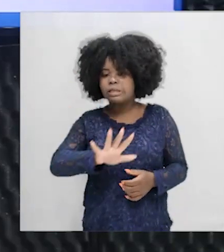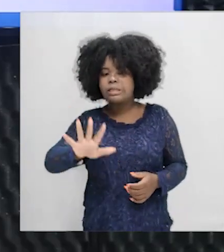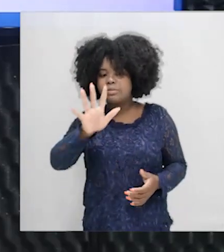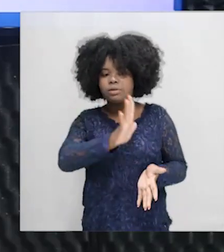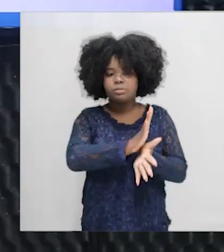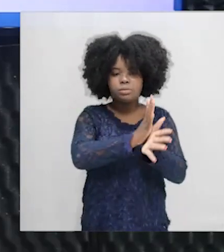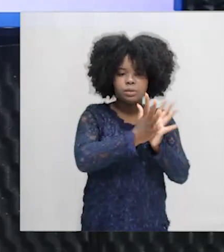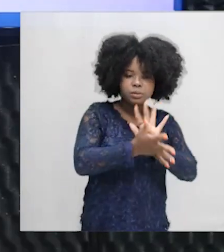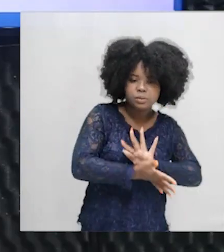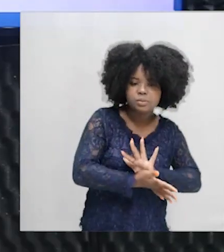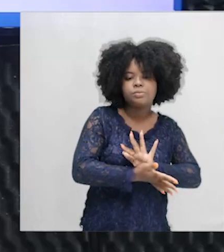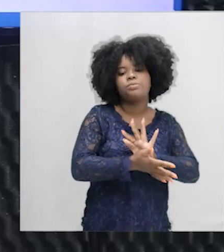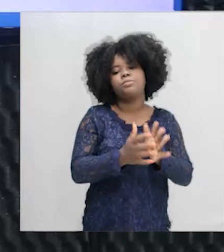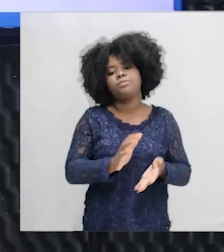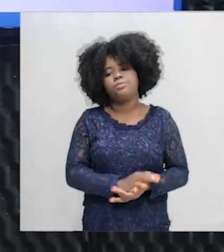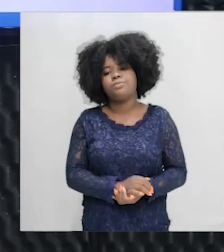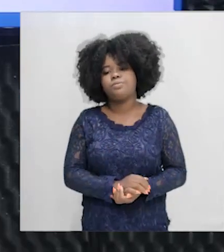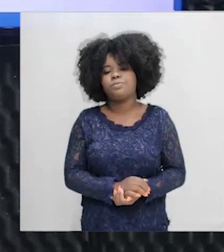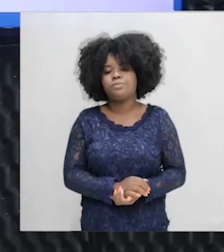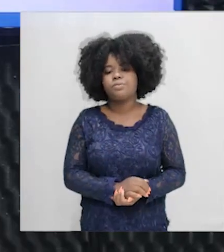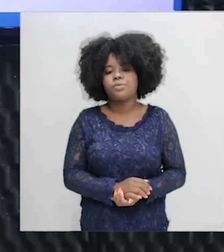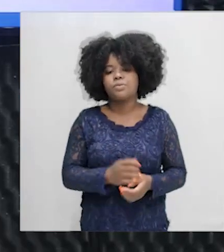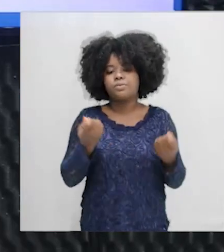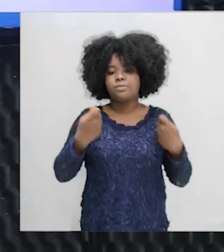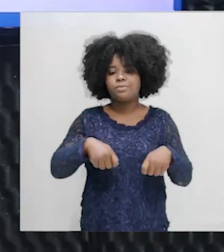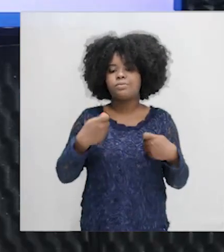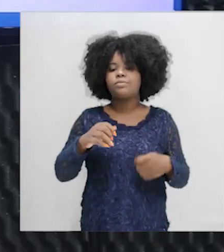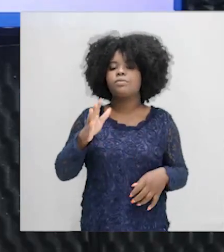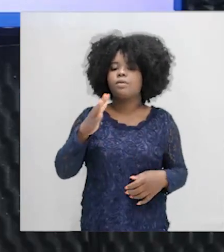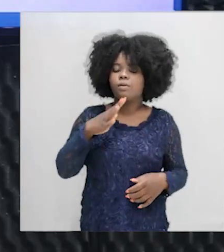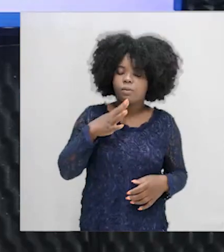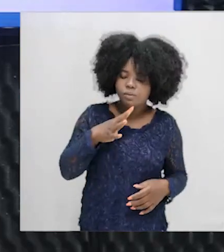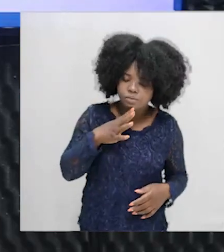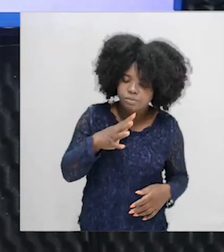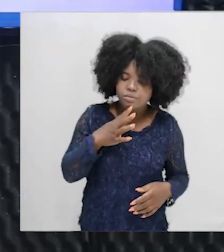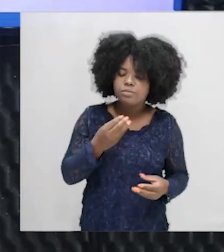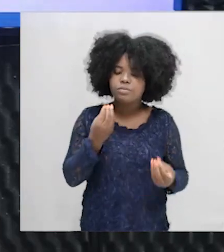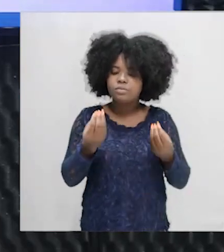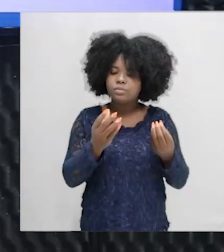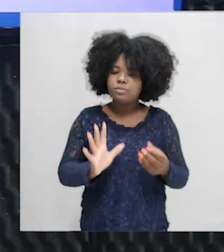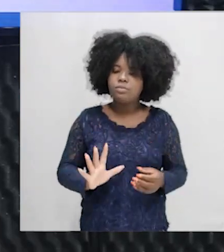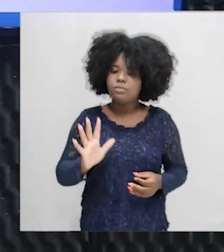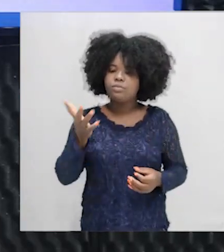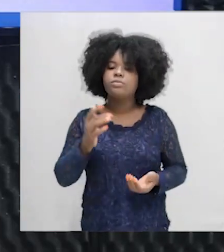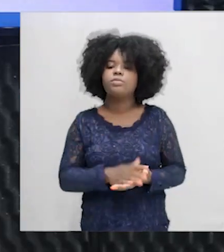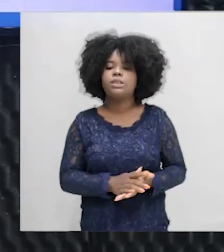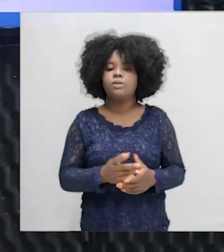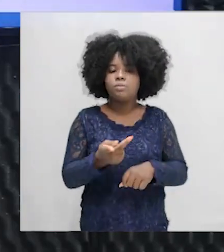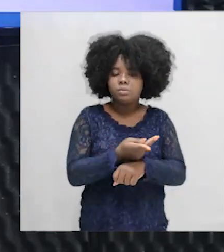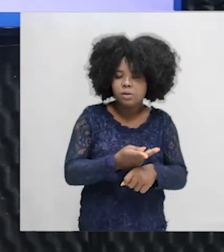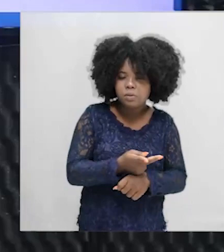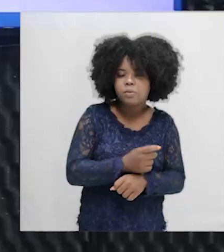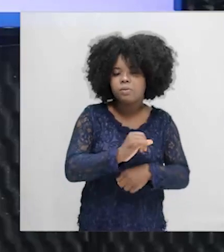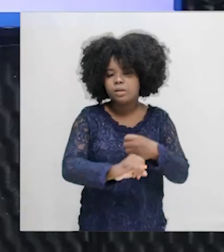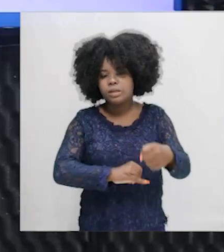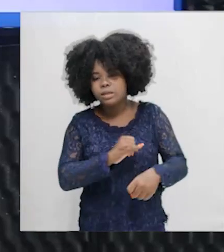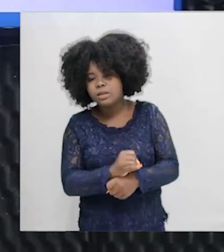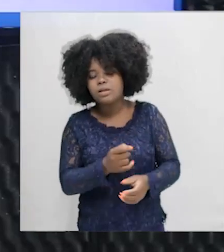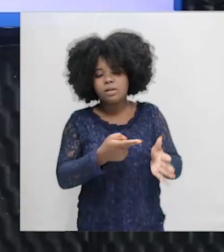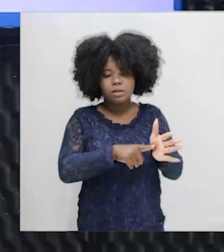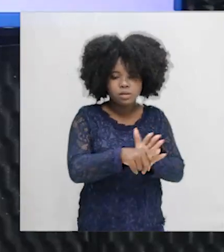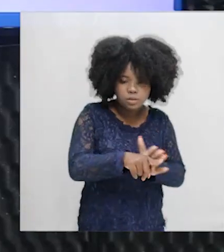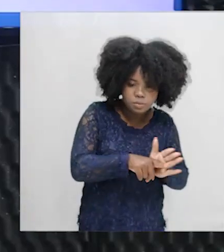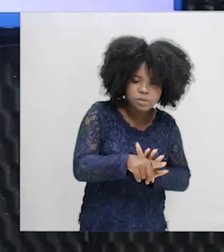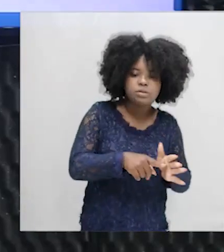da religião islâmica, é necessário que a gente entenda, conheça, né, e abra o coração para a gente entender essa maravilha que é a produção